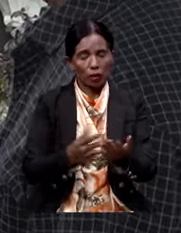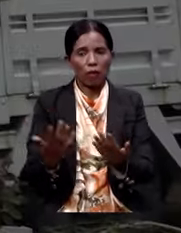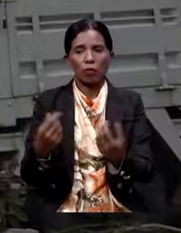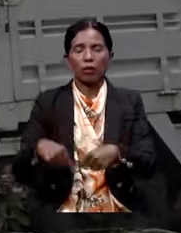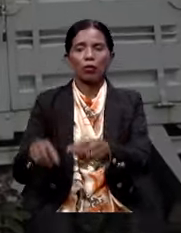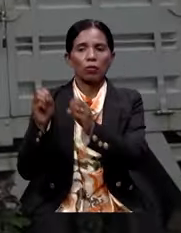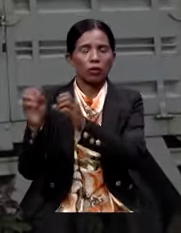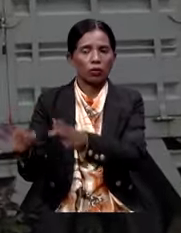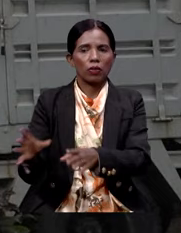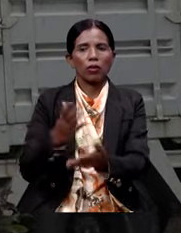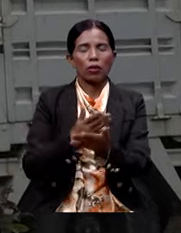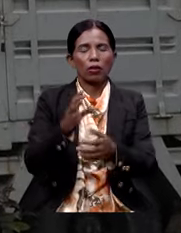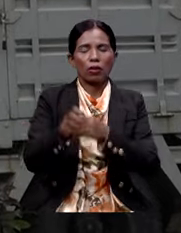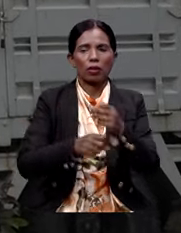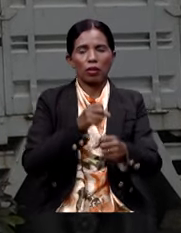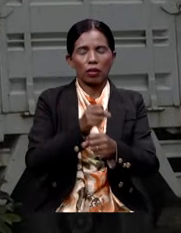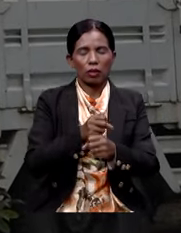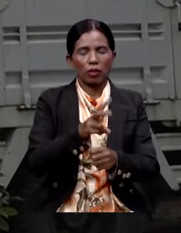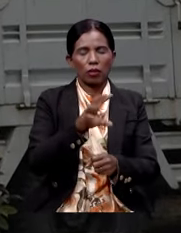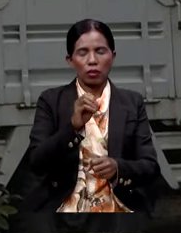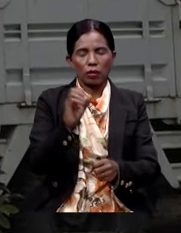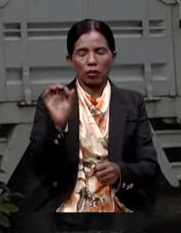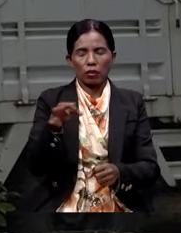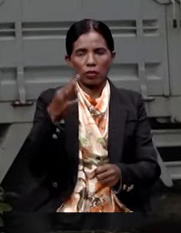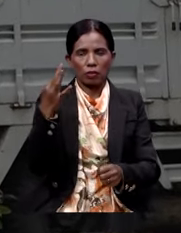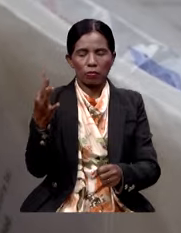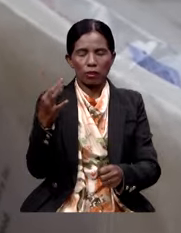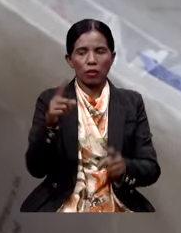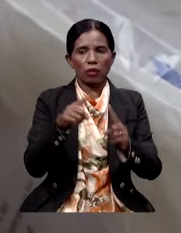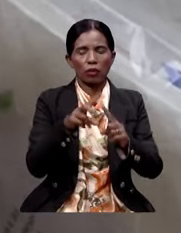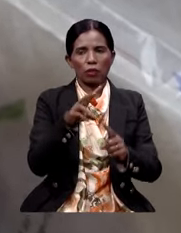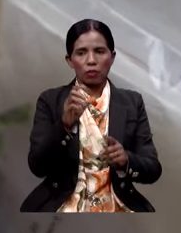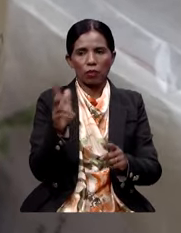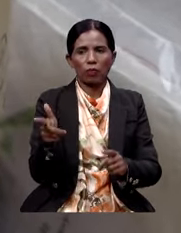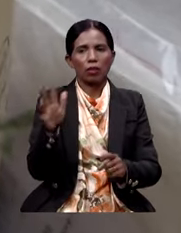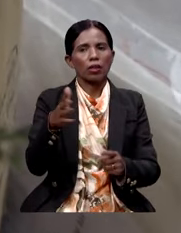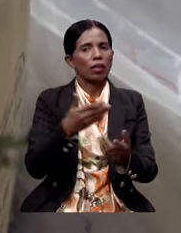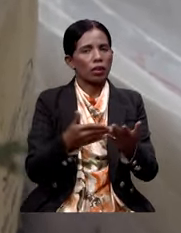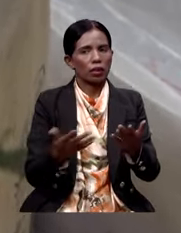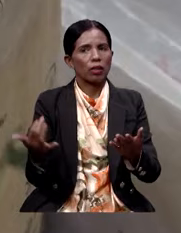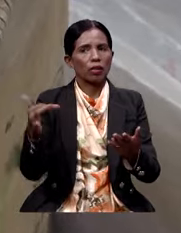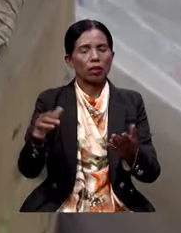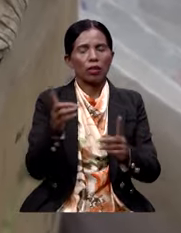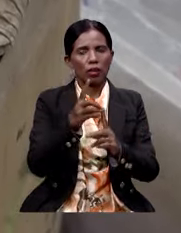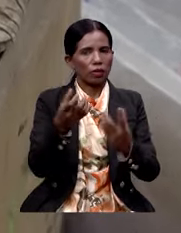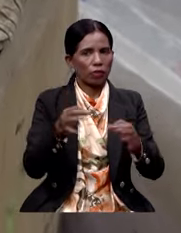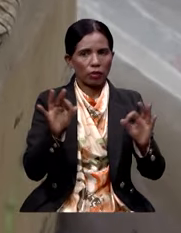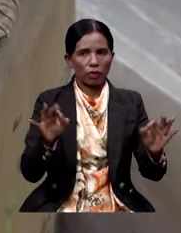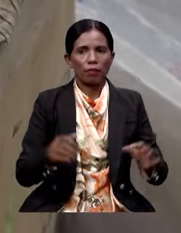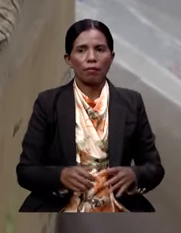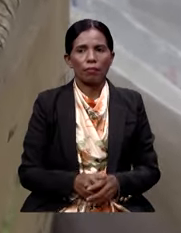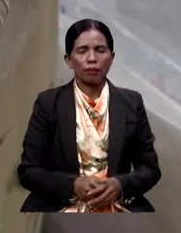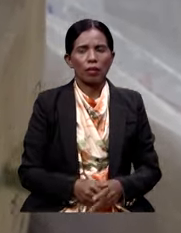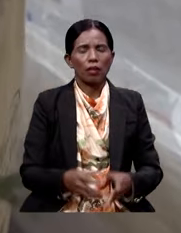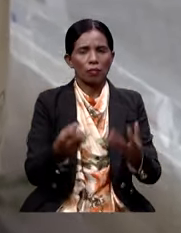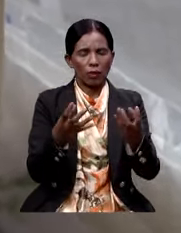e Retina Rihunrua Sanulo Recensia, Torihunrua Ruanulo Recinrua, Tambane Sasan Hirakne Prazo Liwona. Tem barak